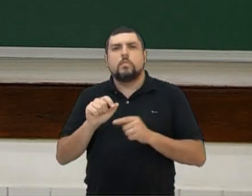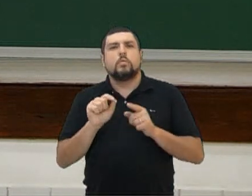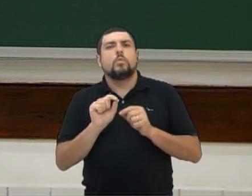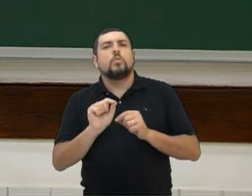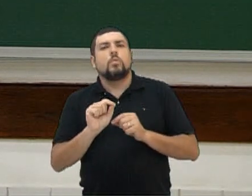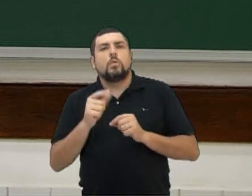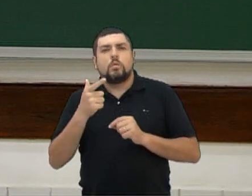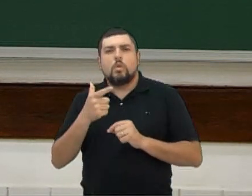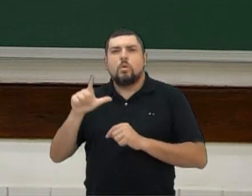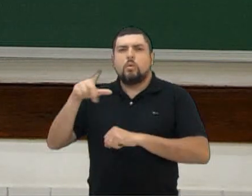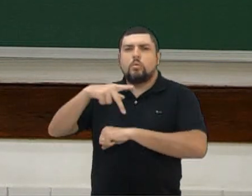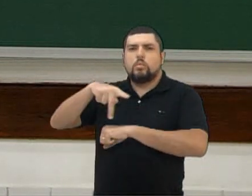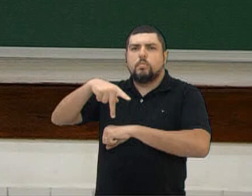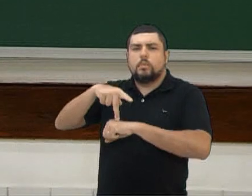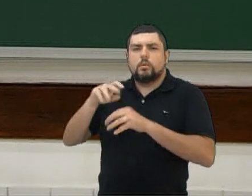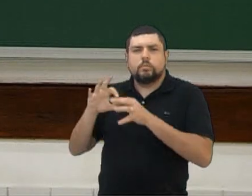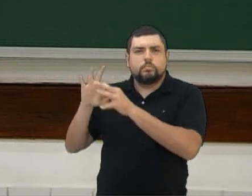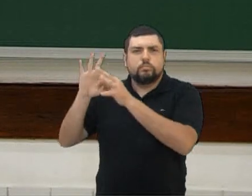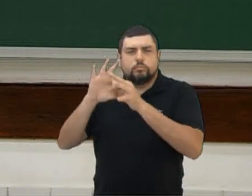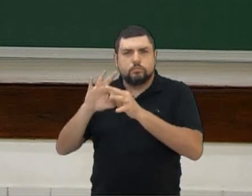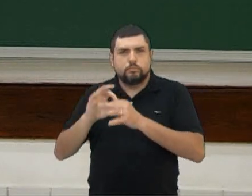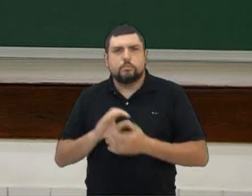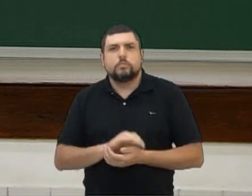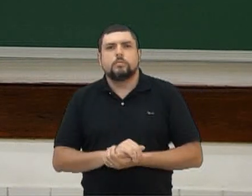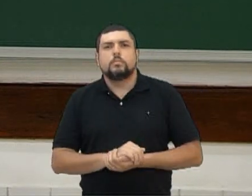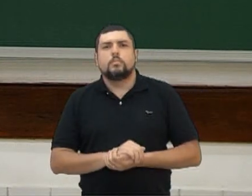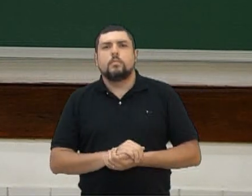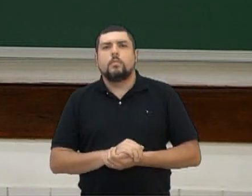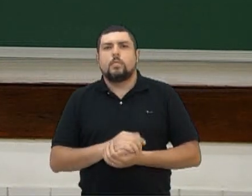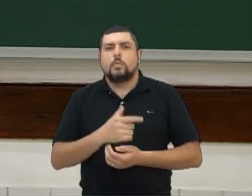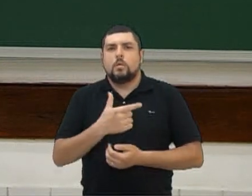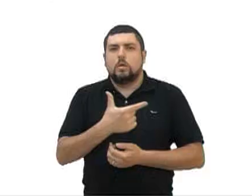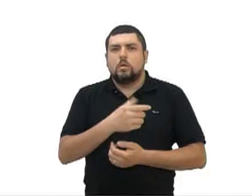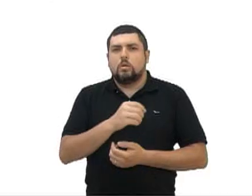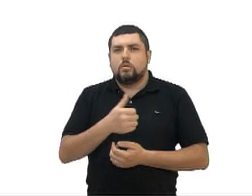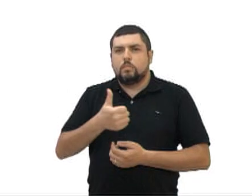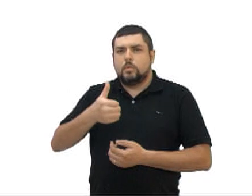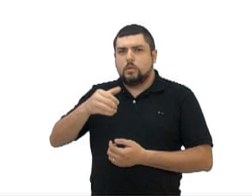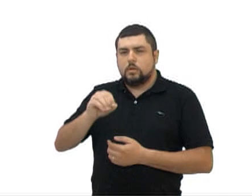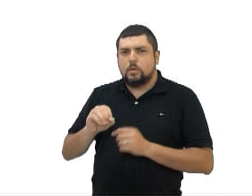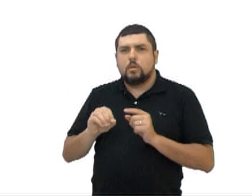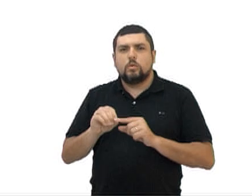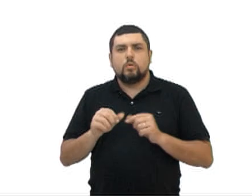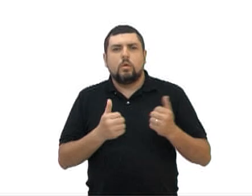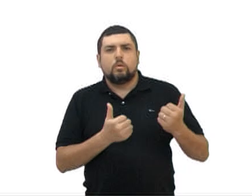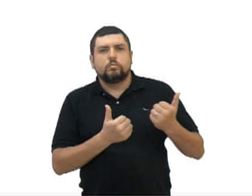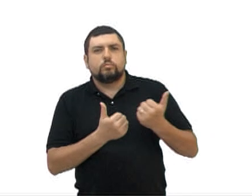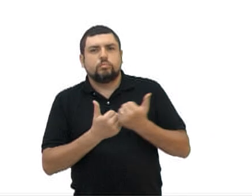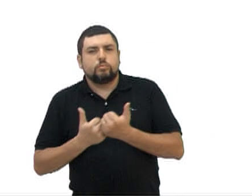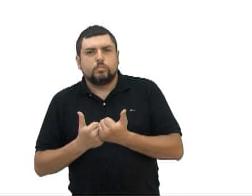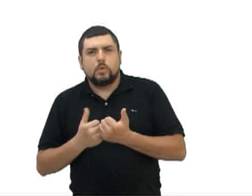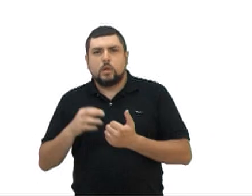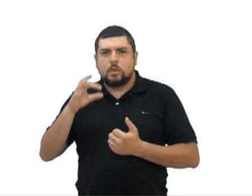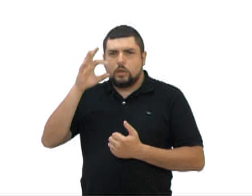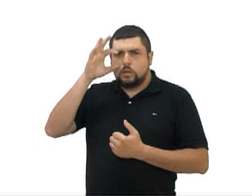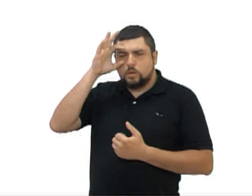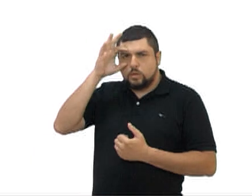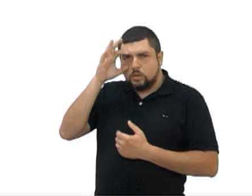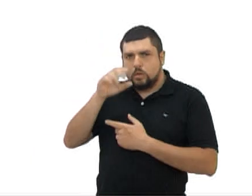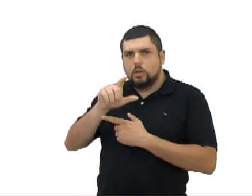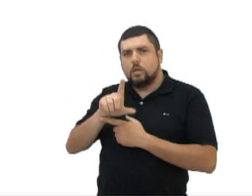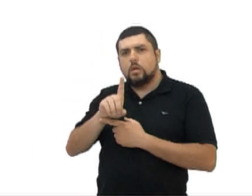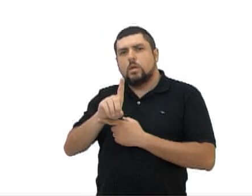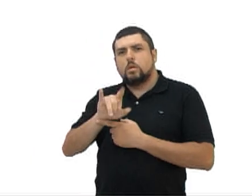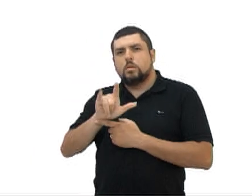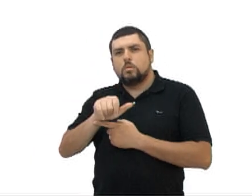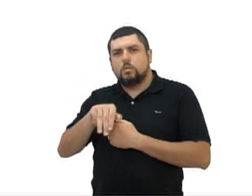de outros continentes. Em 2010, Lula garante a sua sucessão com a eleição da presidente Dilma Rousseff,